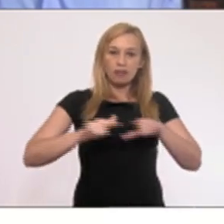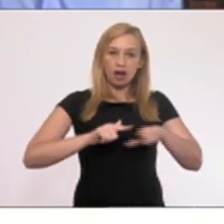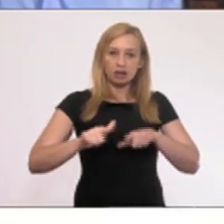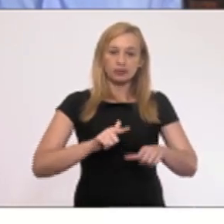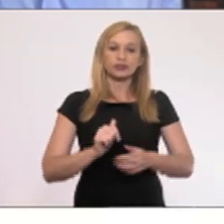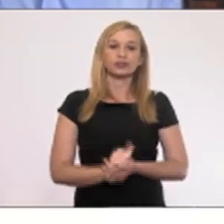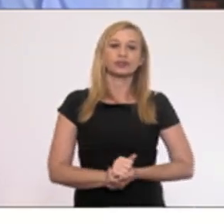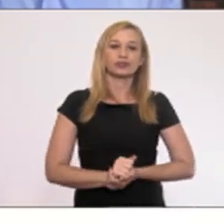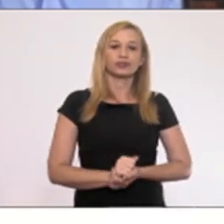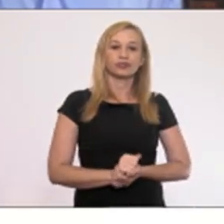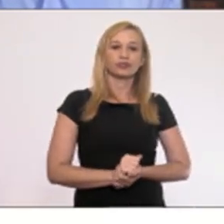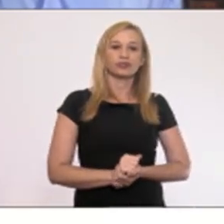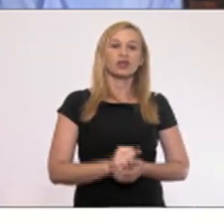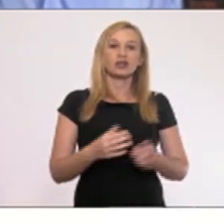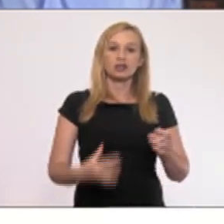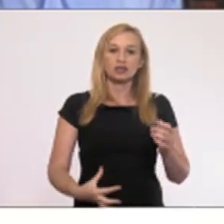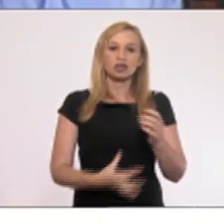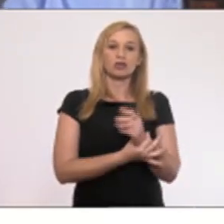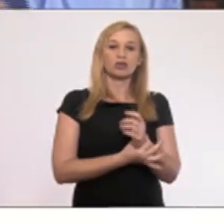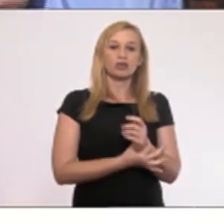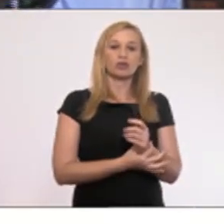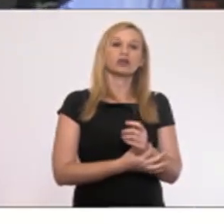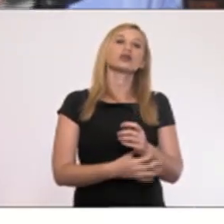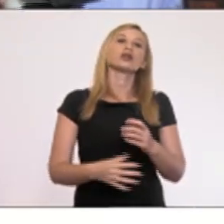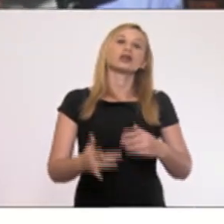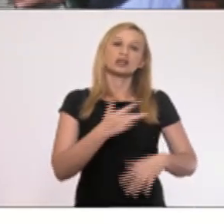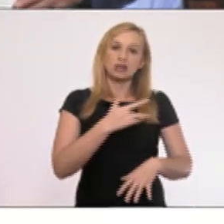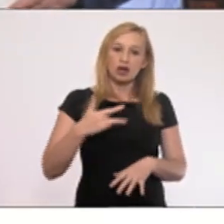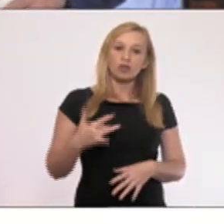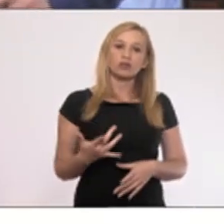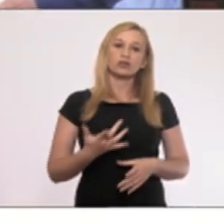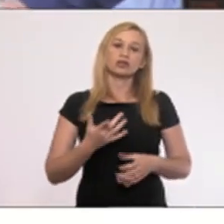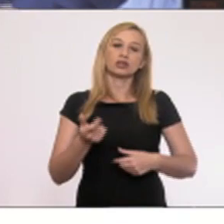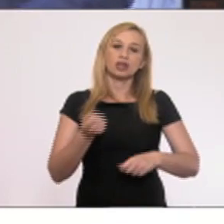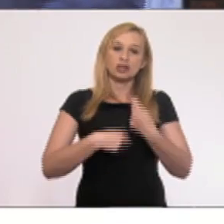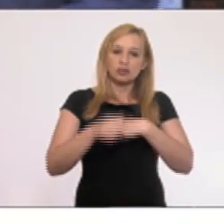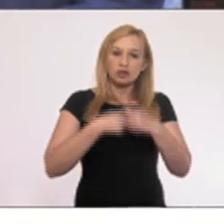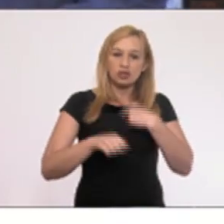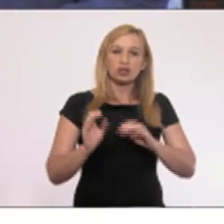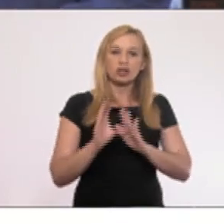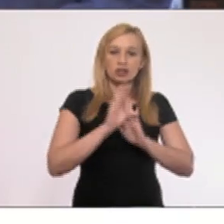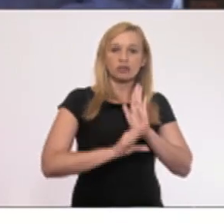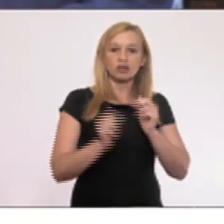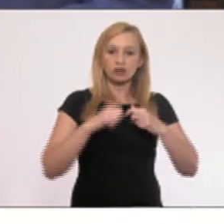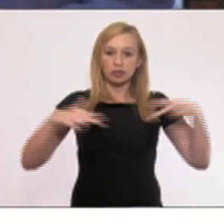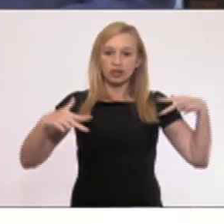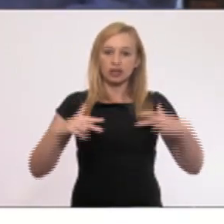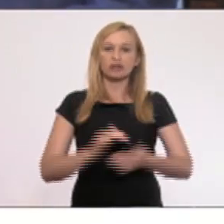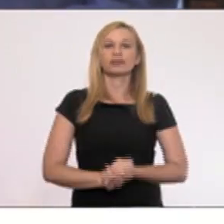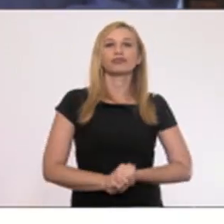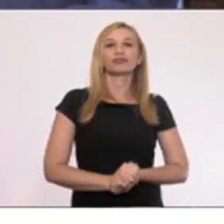social, Seguridade Social, de Saúde, Orçamento, Finanças, Fiscalização Financeira e Controle, as emendas de plenário.